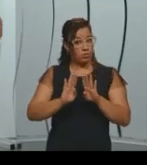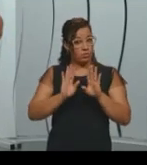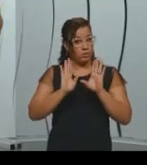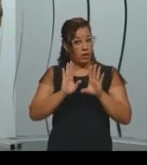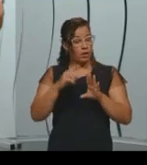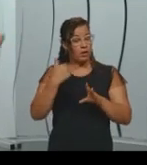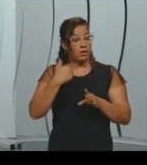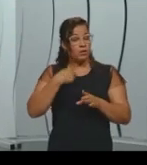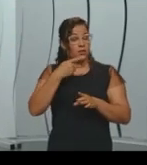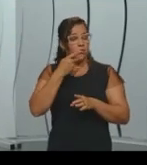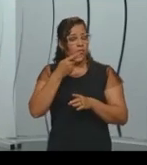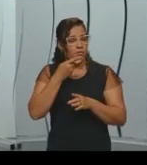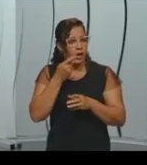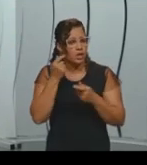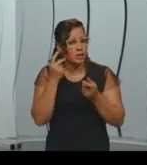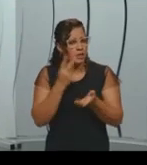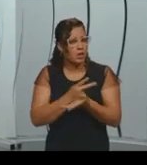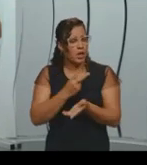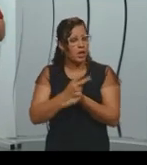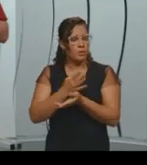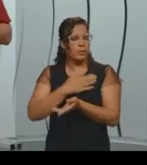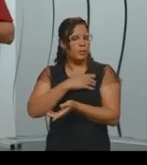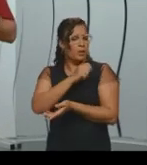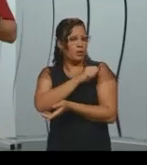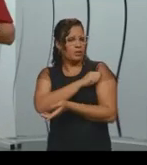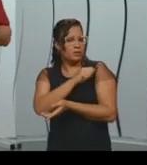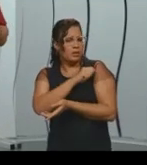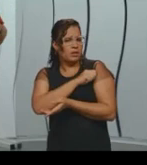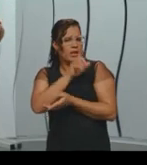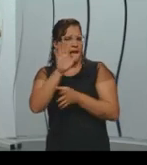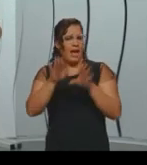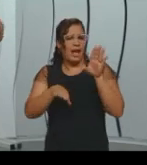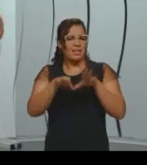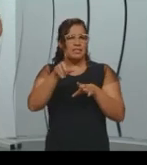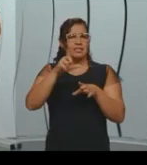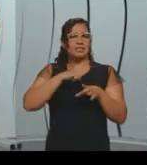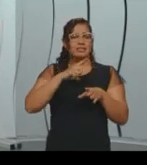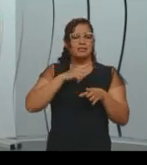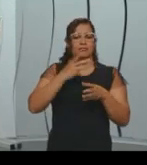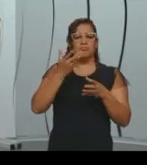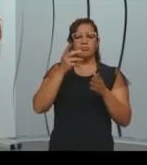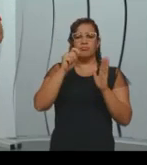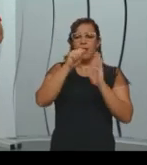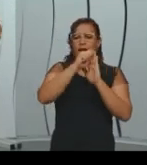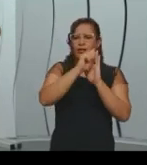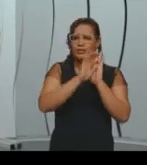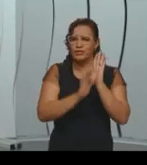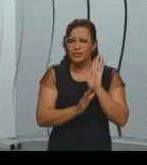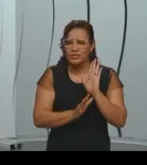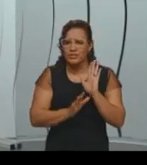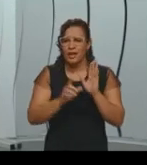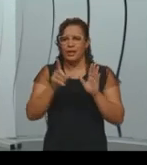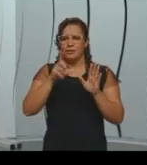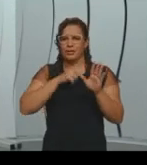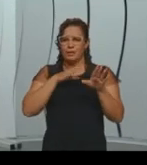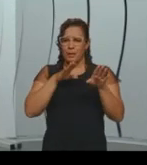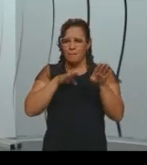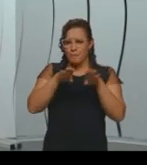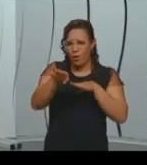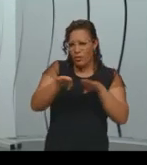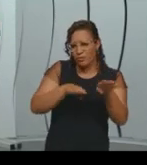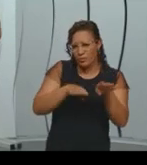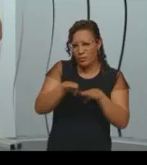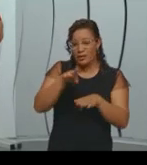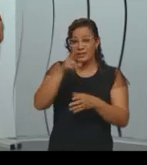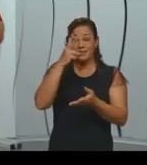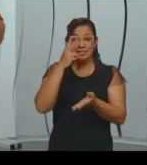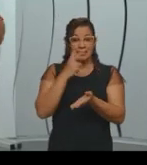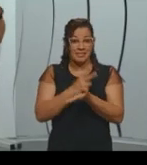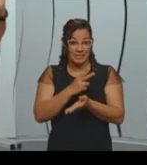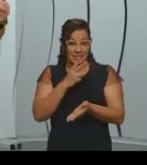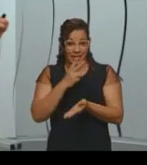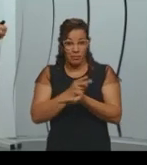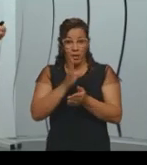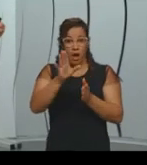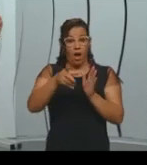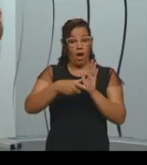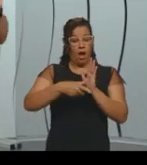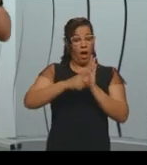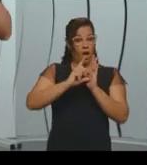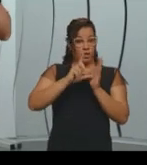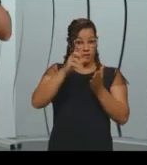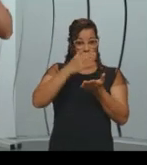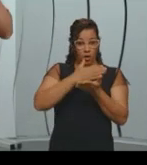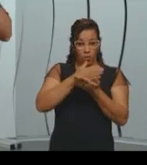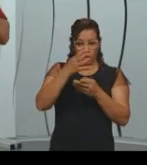sempre dizer para os meus alunos também, quando vão resolver exercícios dessa parte de movimentos, sempre, gente, antes de